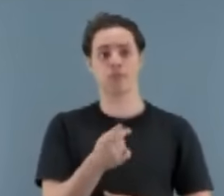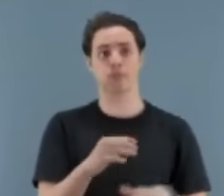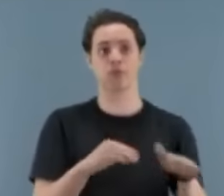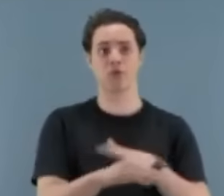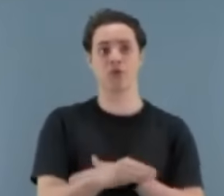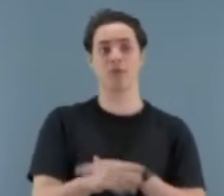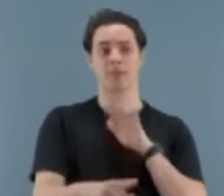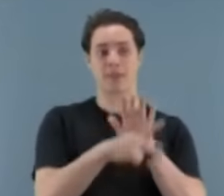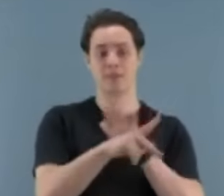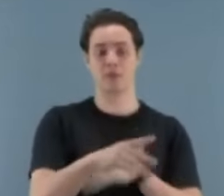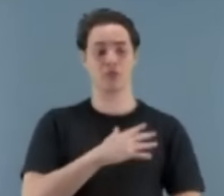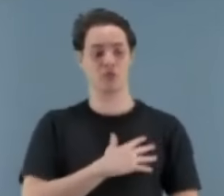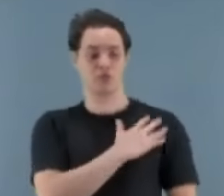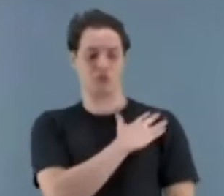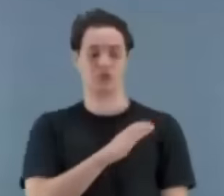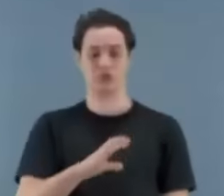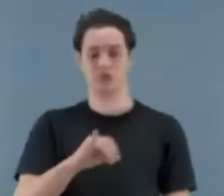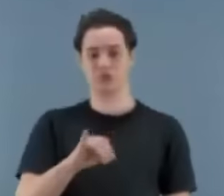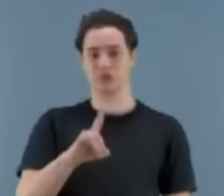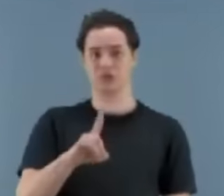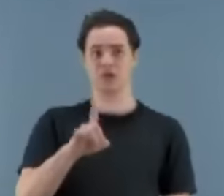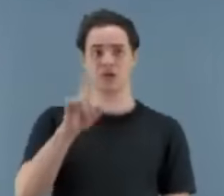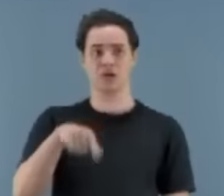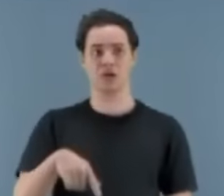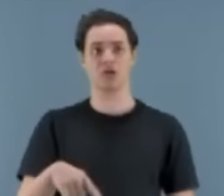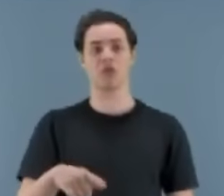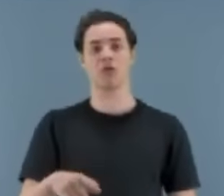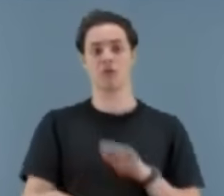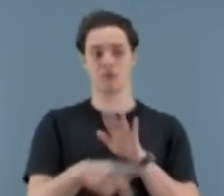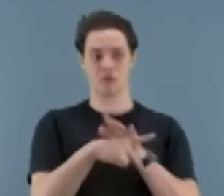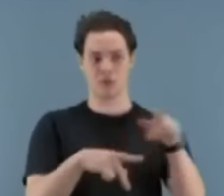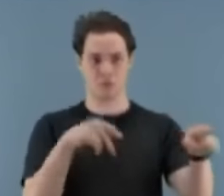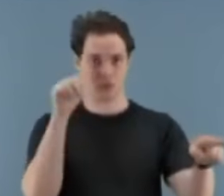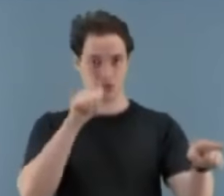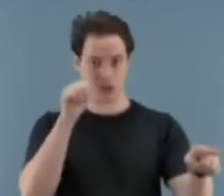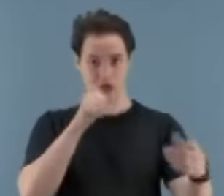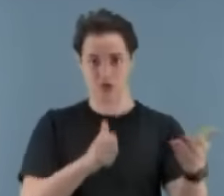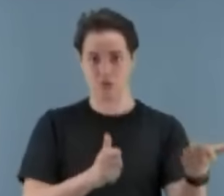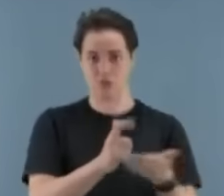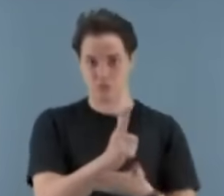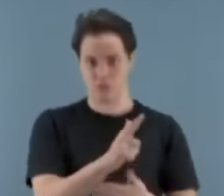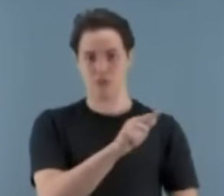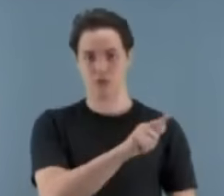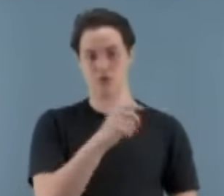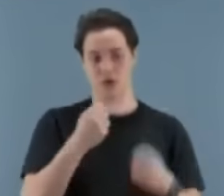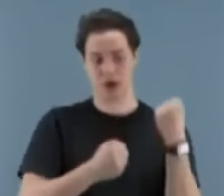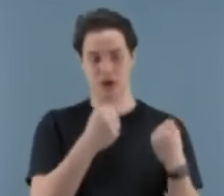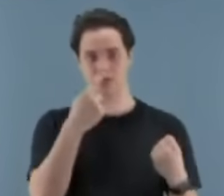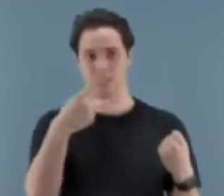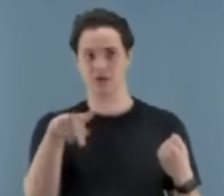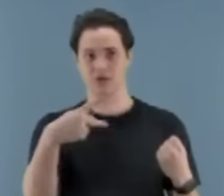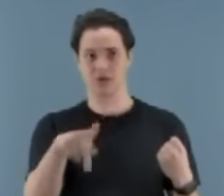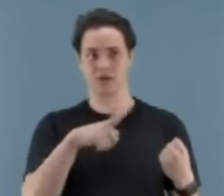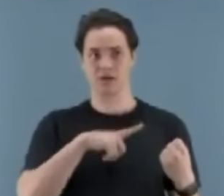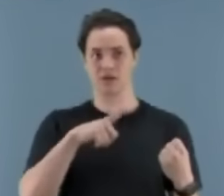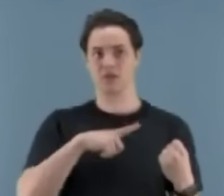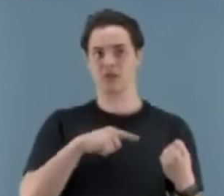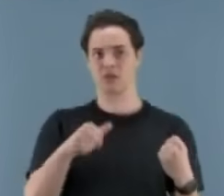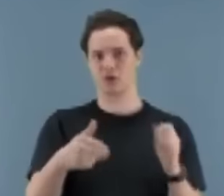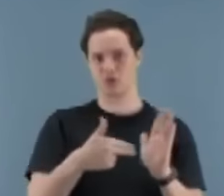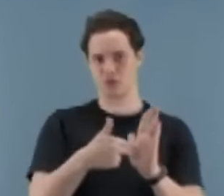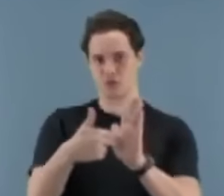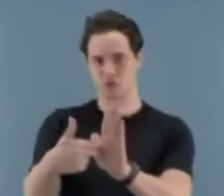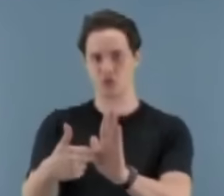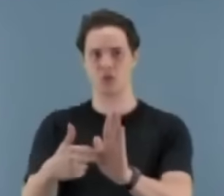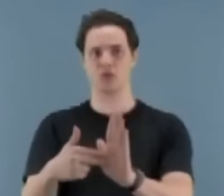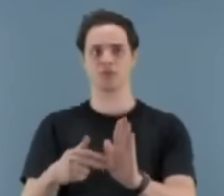Coronel Cid, que é a origem é da professora que comprou o carro dele, um Yaris. Essa aqui é a procuração que ele fez no meu nome. E